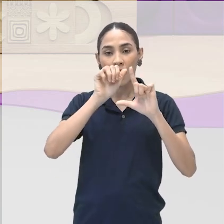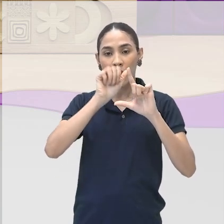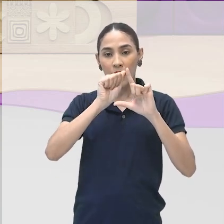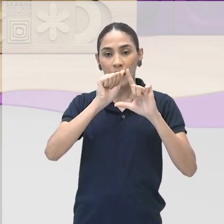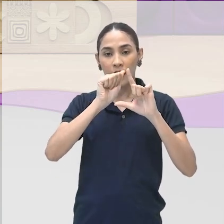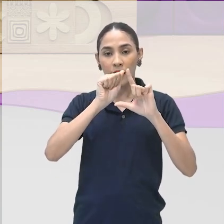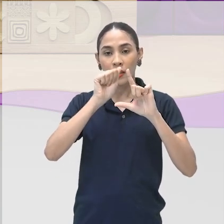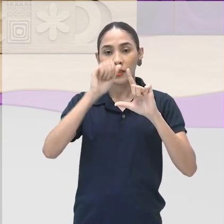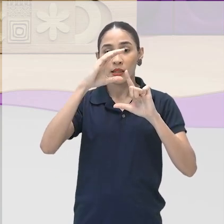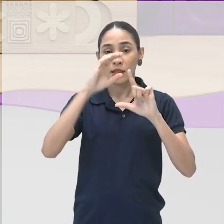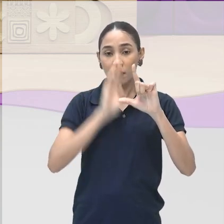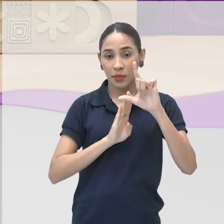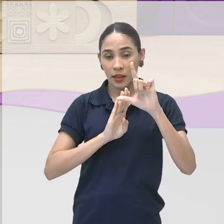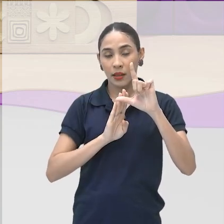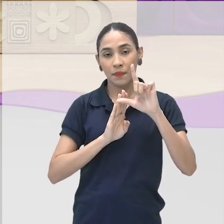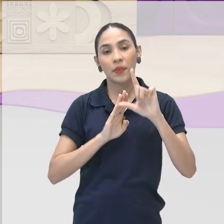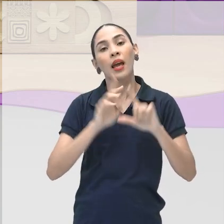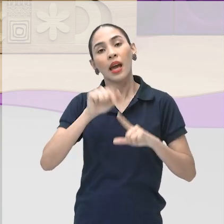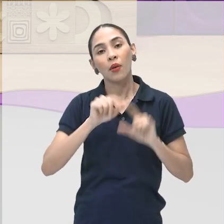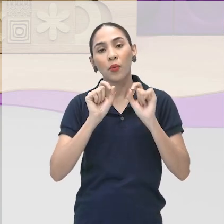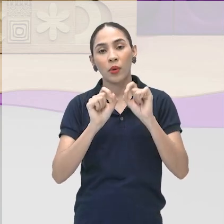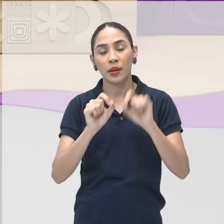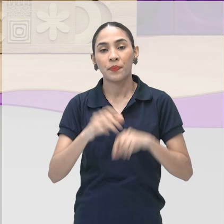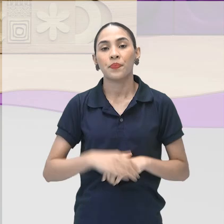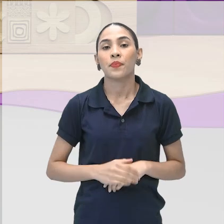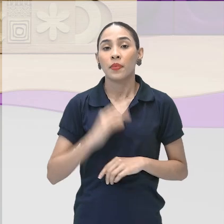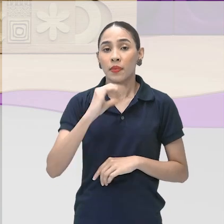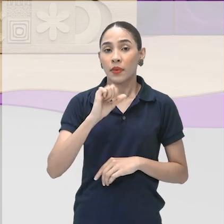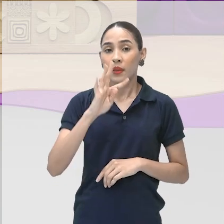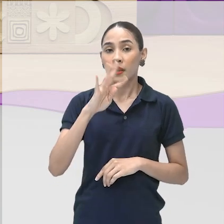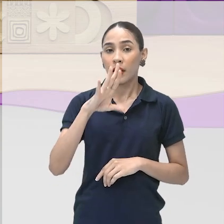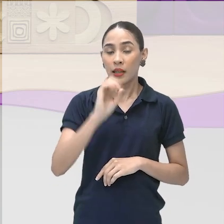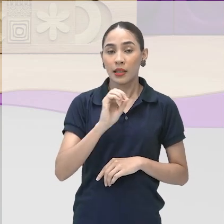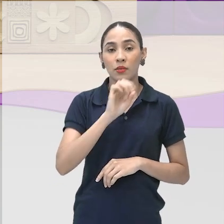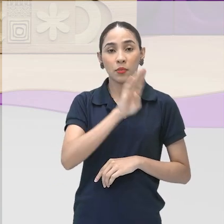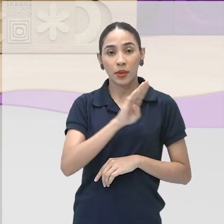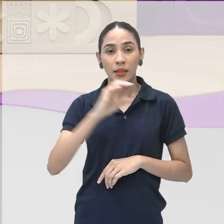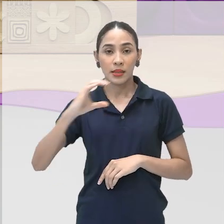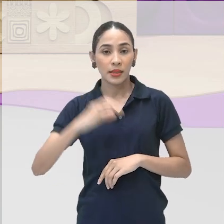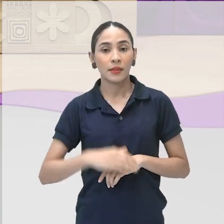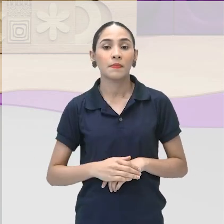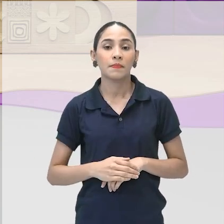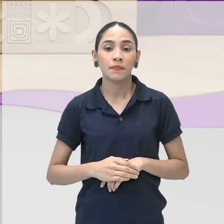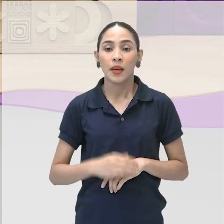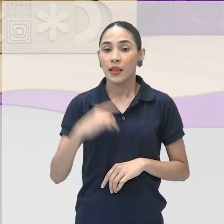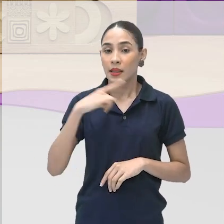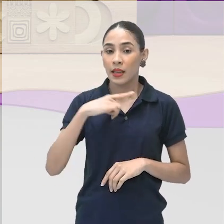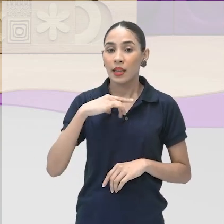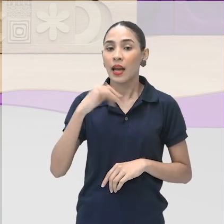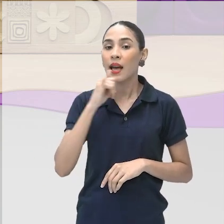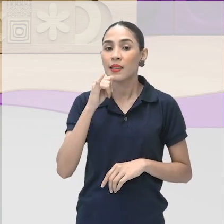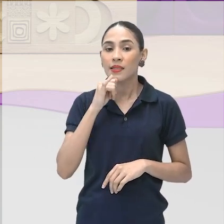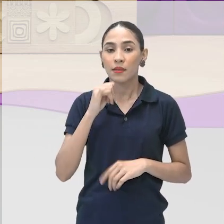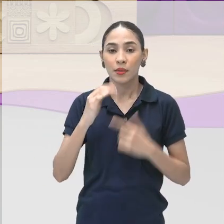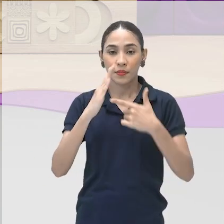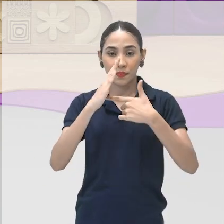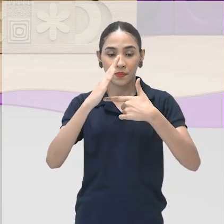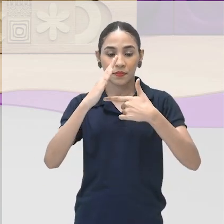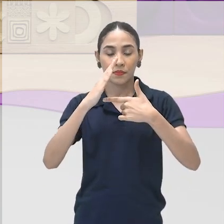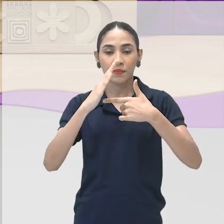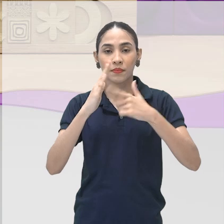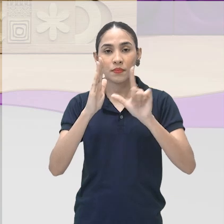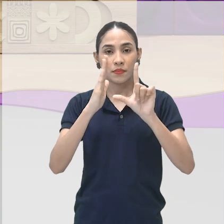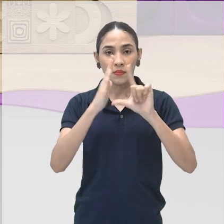Esse A, B e C é que eu estou chamando aí os catetos de B e de C. Então, a gente tem ali ó, o lado